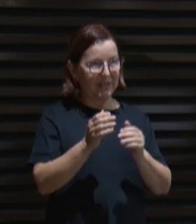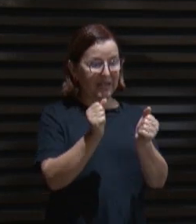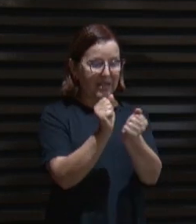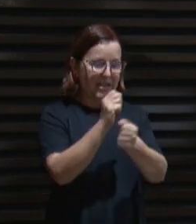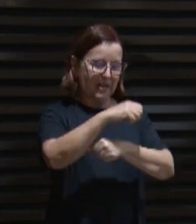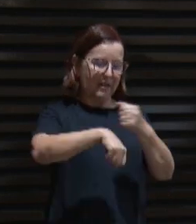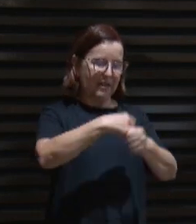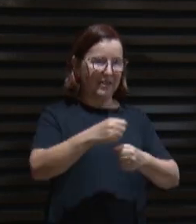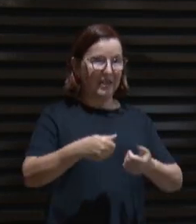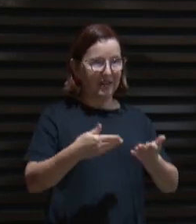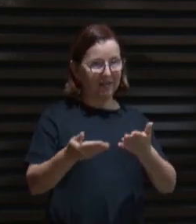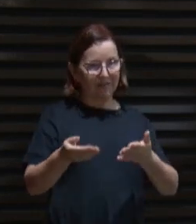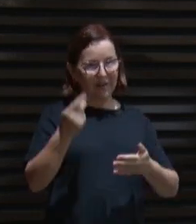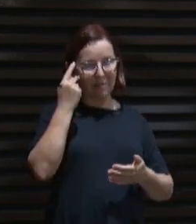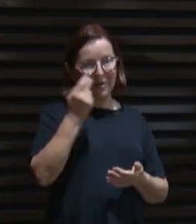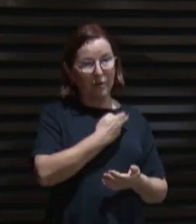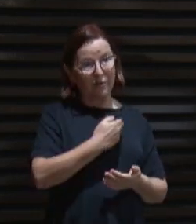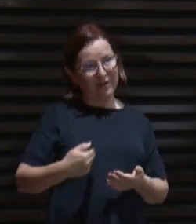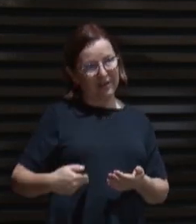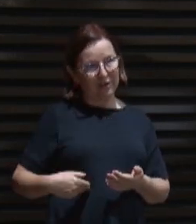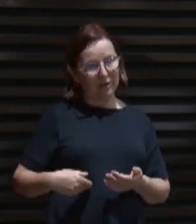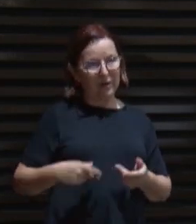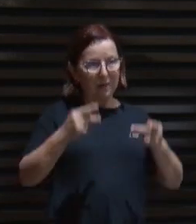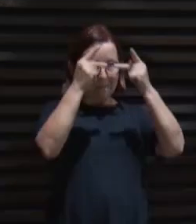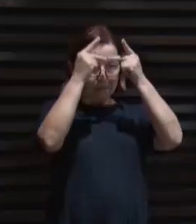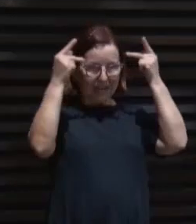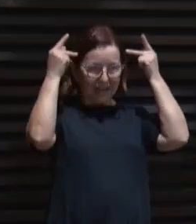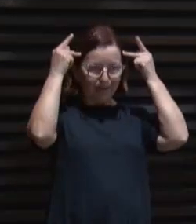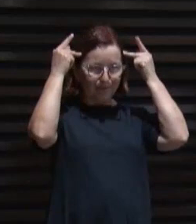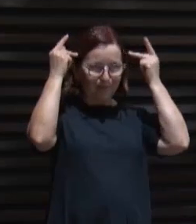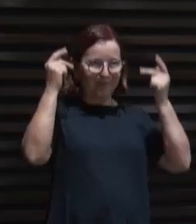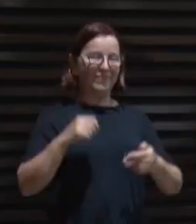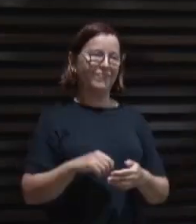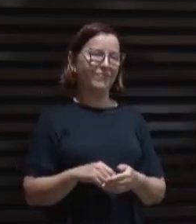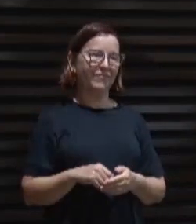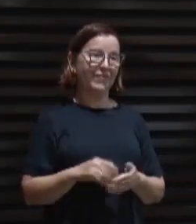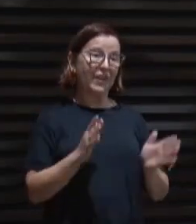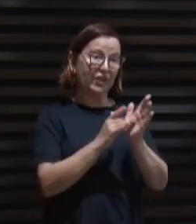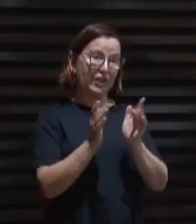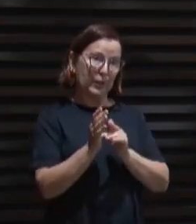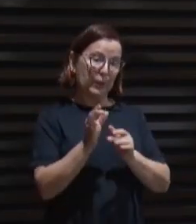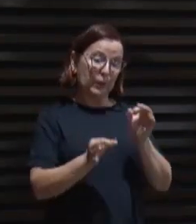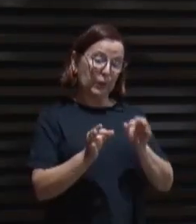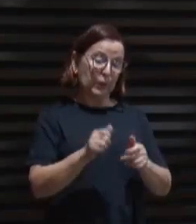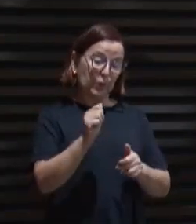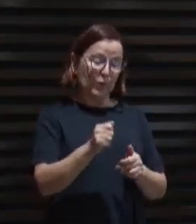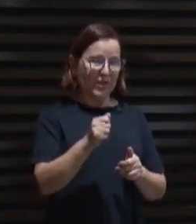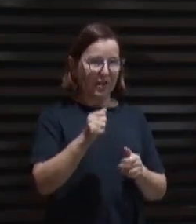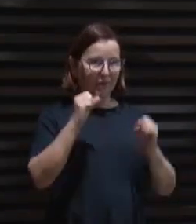o entregaram ao governador Pilatos. Você está vendo? Ele foi julgado na madrugada, ao romper do